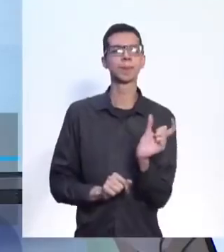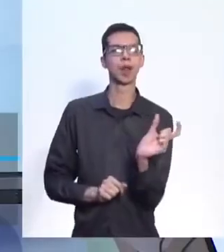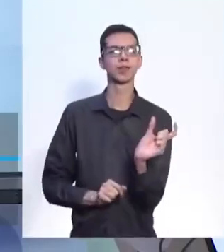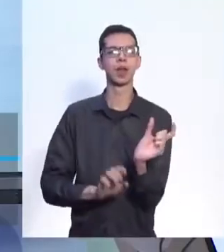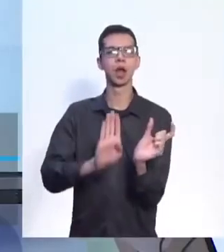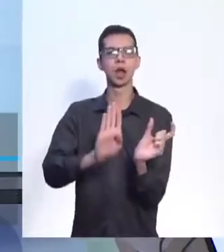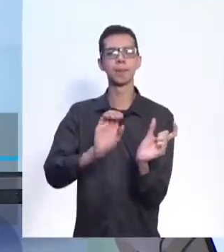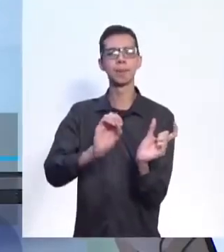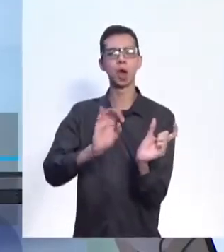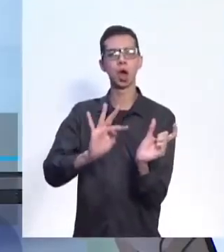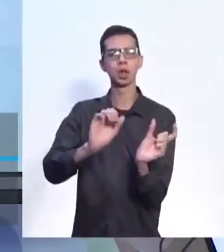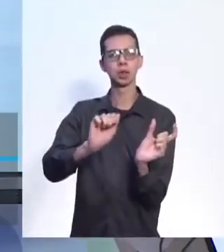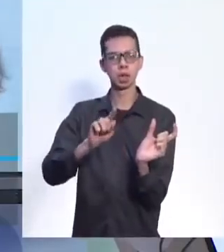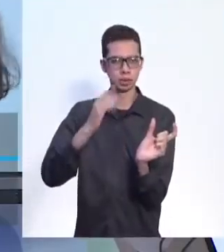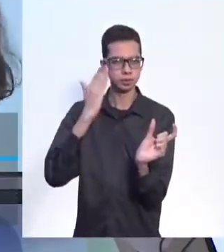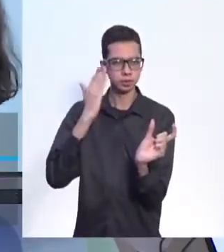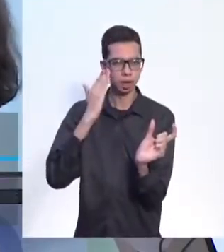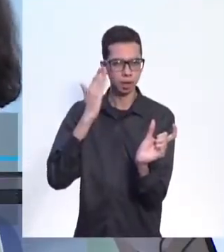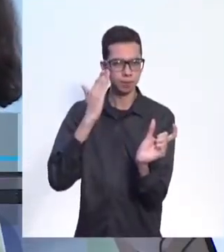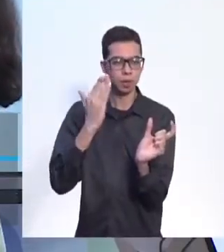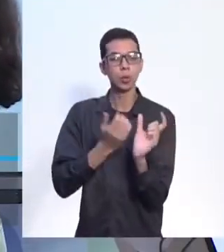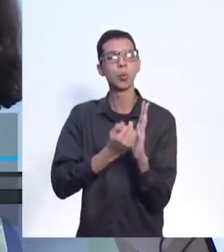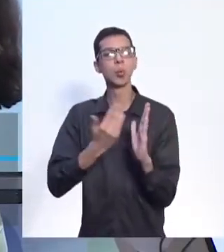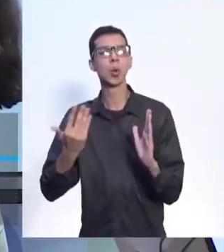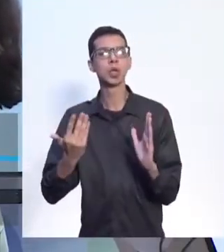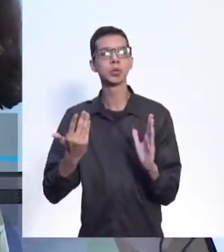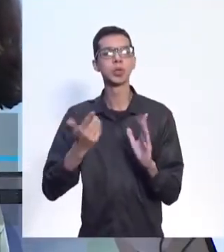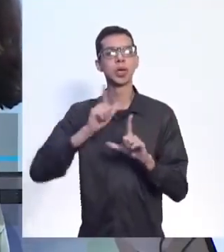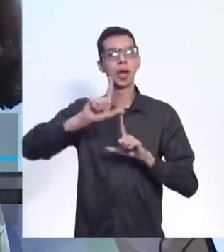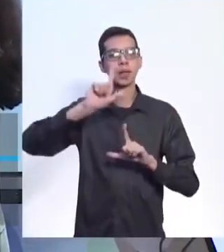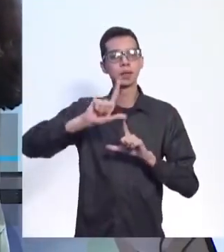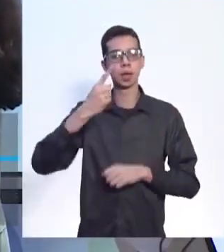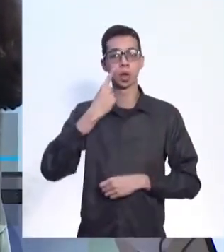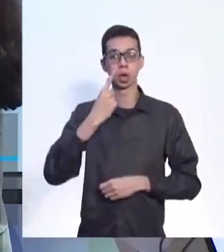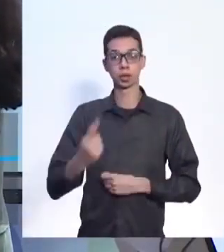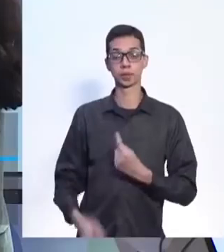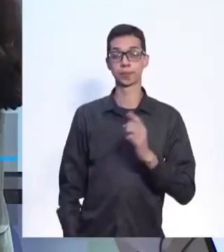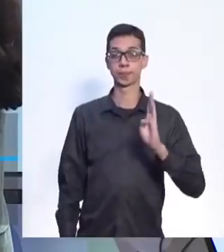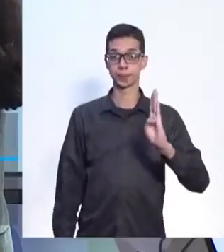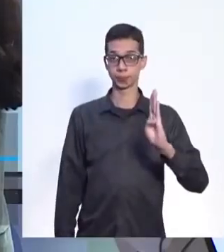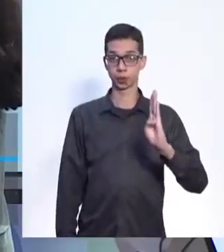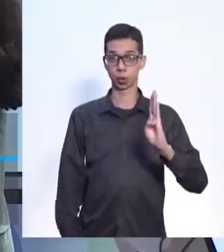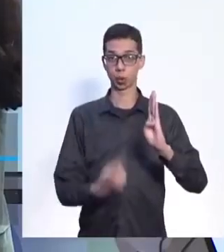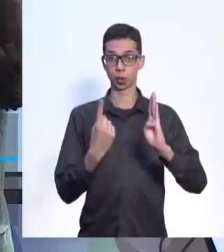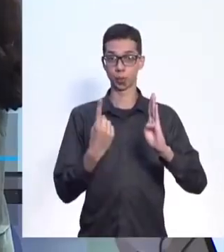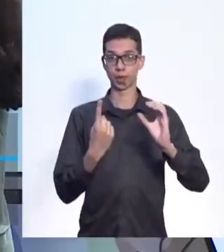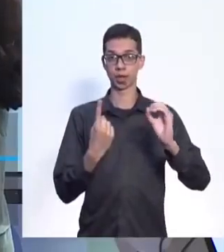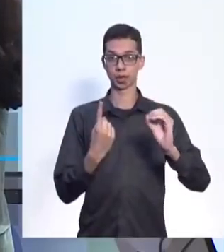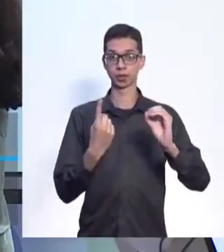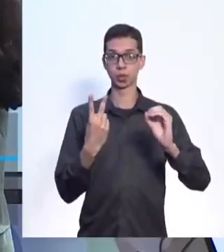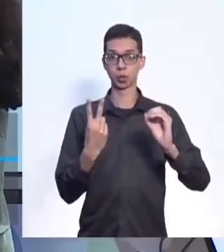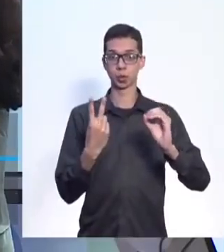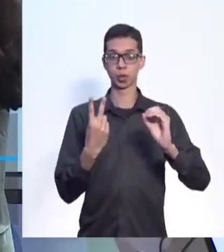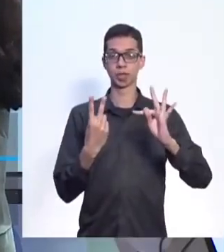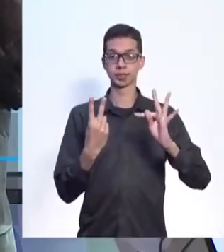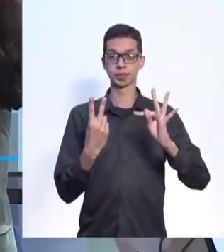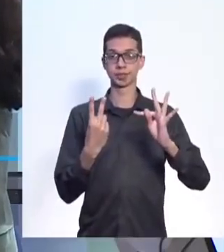quantas letras? Vamos contar? 1, 2, 3, 4. Então, eu tenho 4